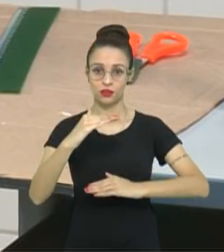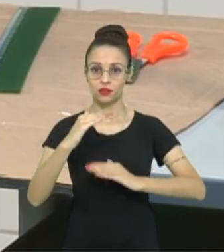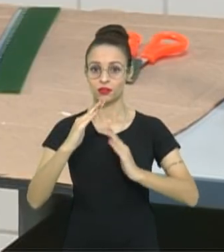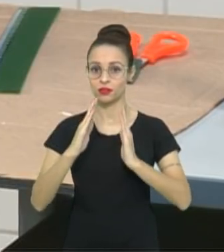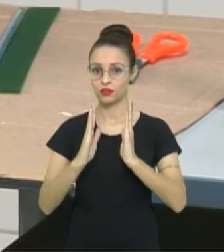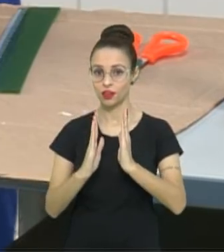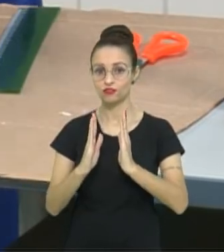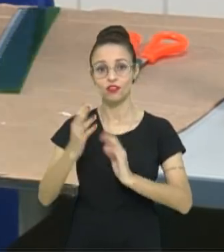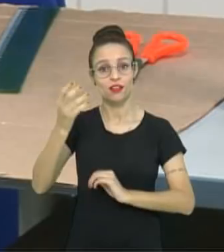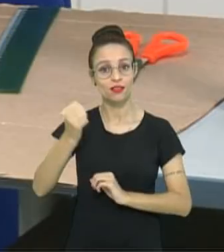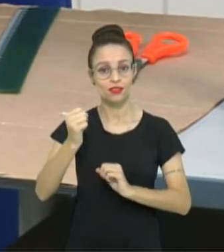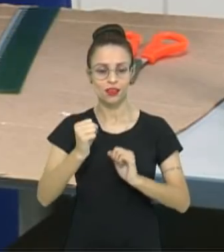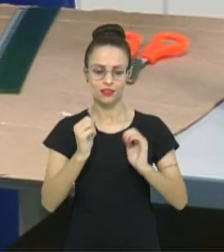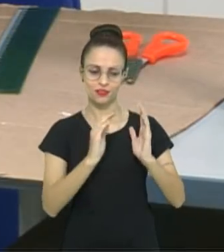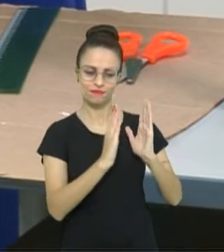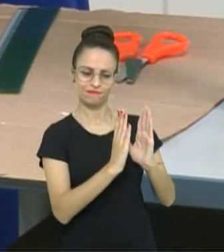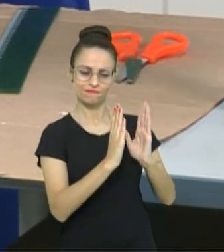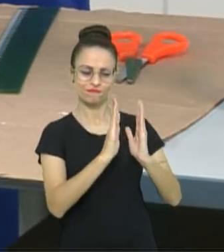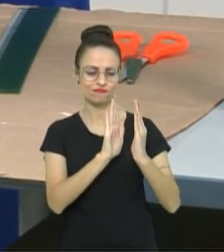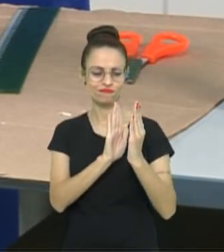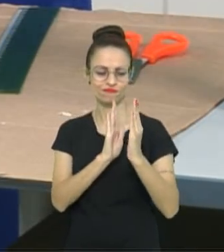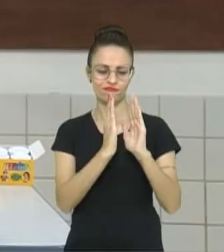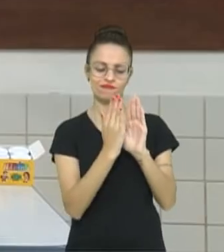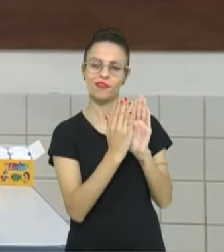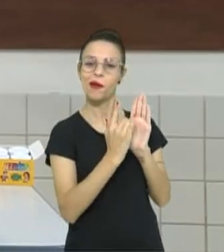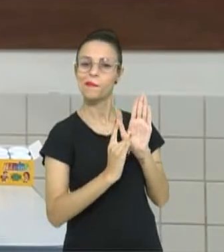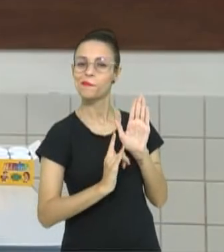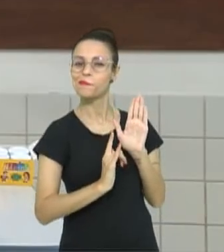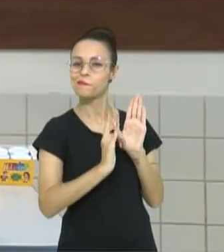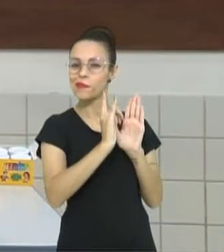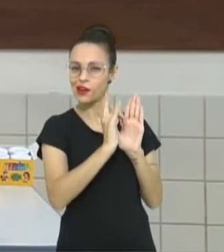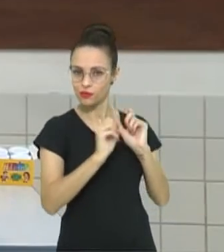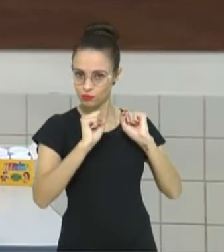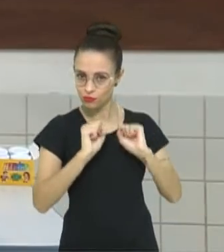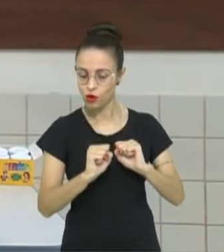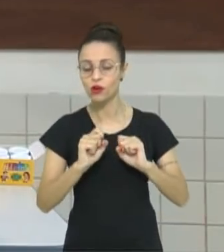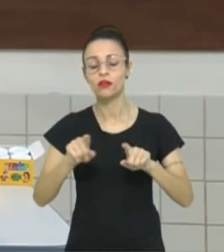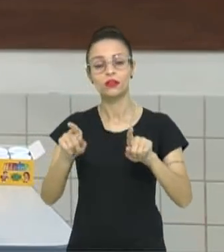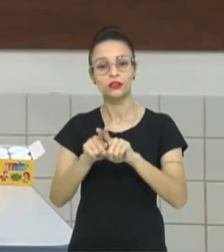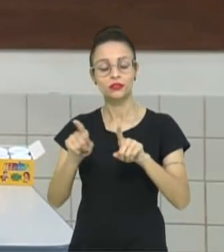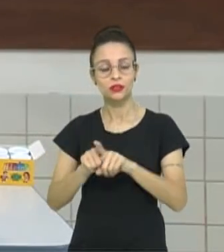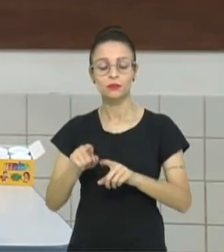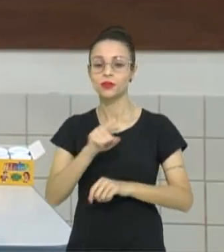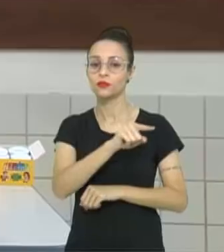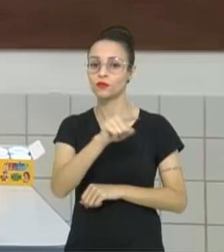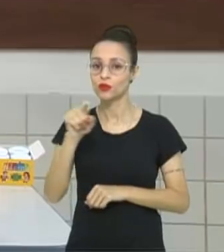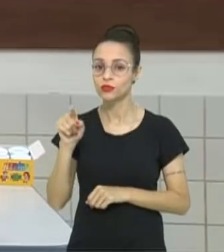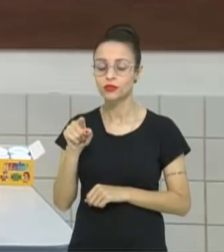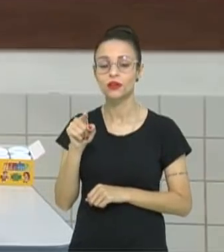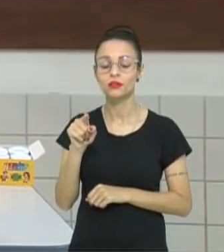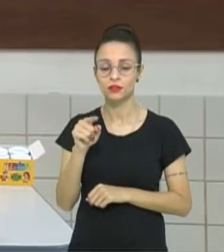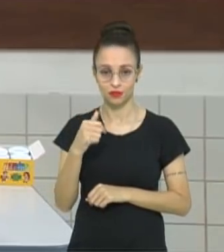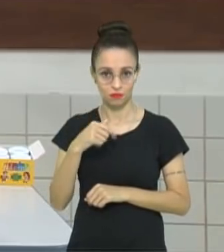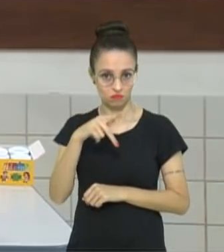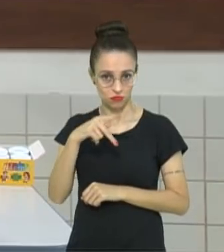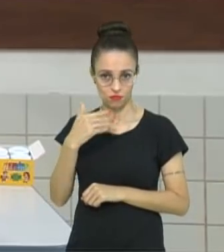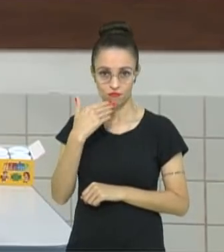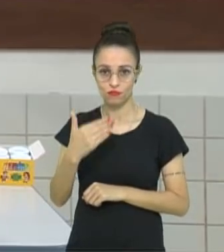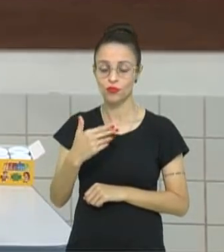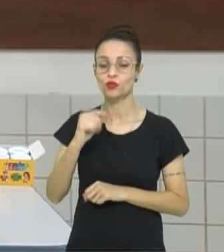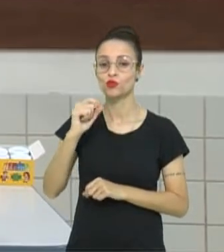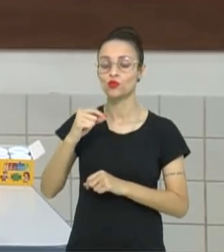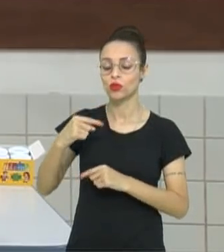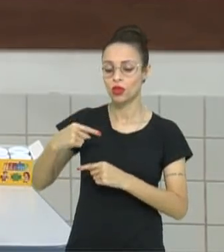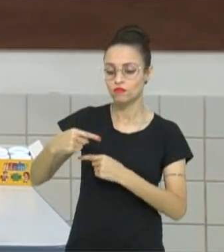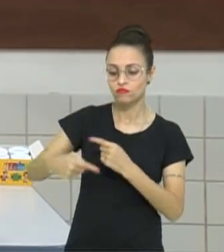fazer um prédio. Lembra também que a prof pediu nos seus materiais lá o rolinho, né,